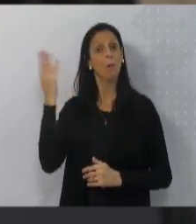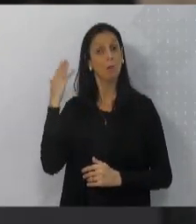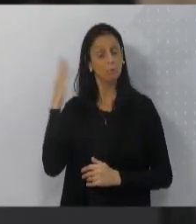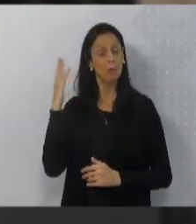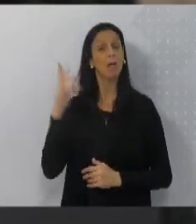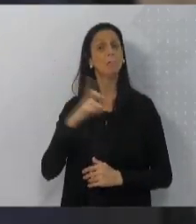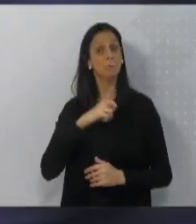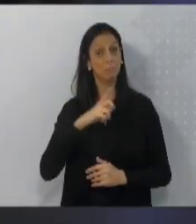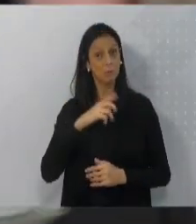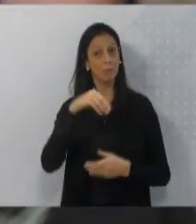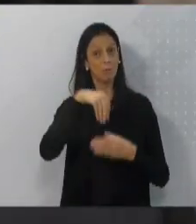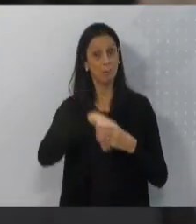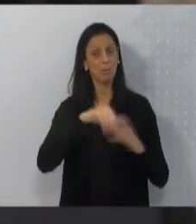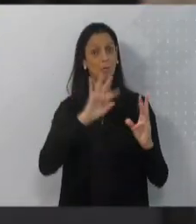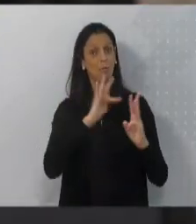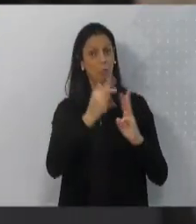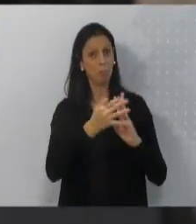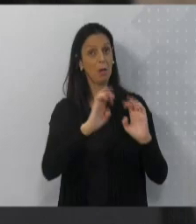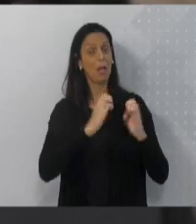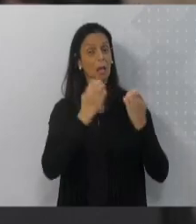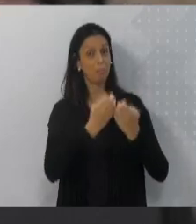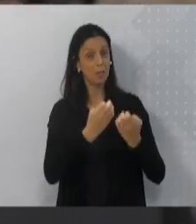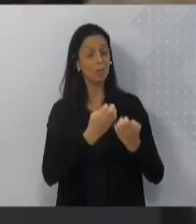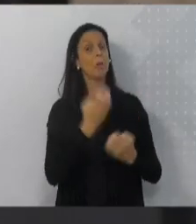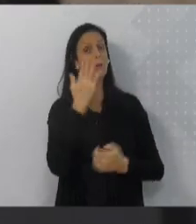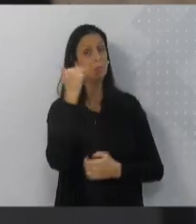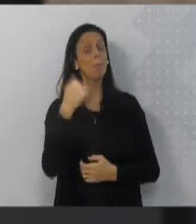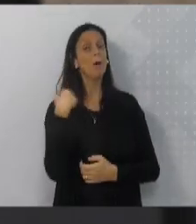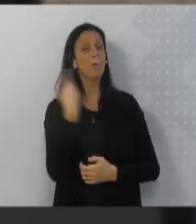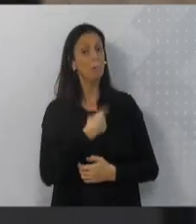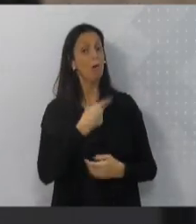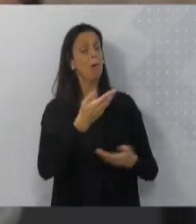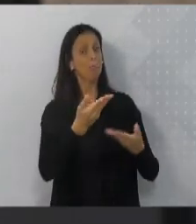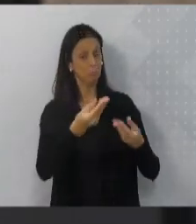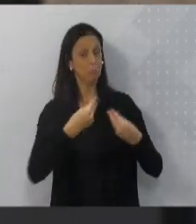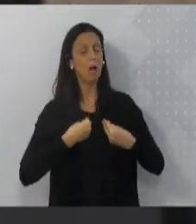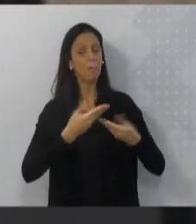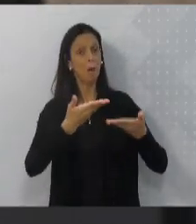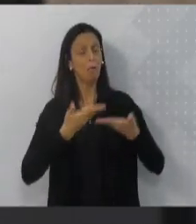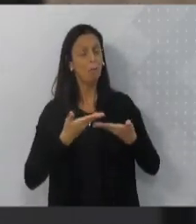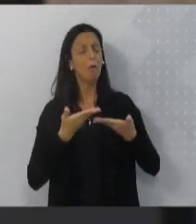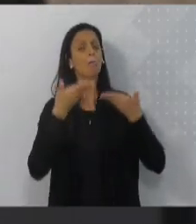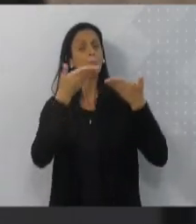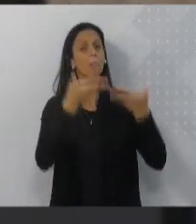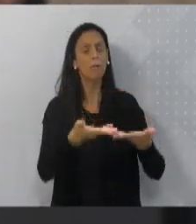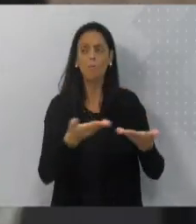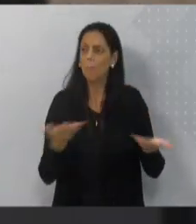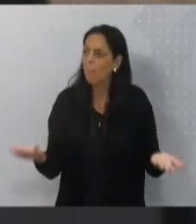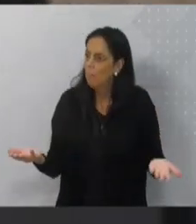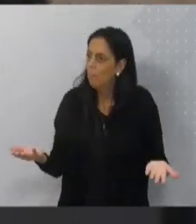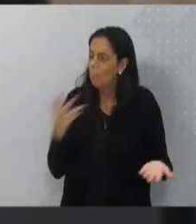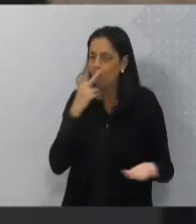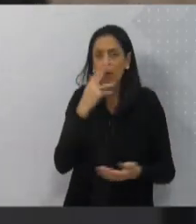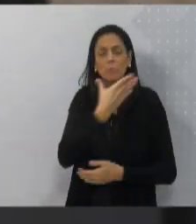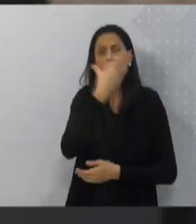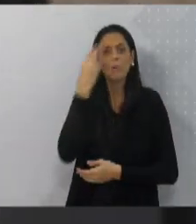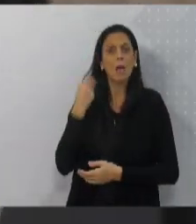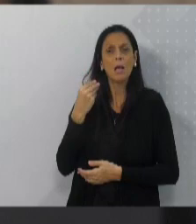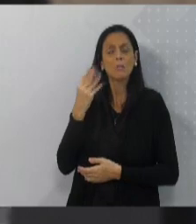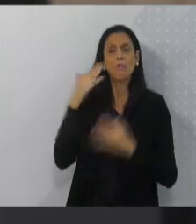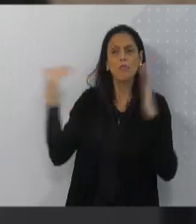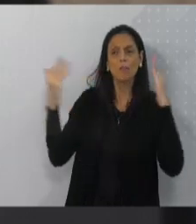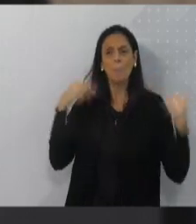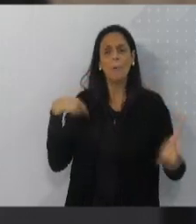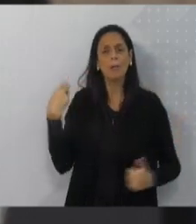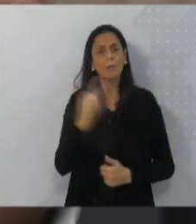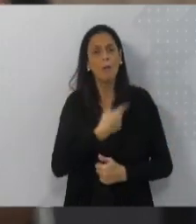dos eventos da Profamília e não recebemos mais. Eu já falei isso aqui outra ocasião, estou repetindo de novo, né, de uns tempos para cá, né, realmente a